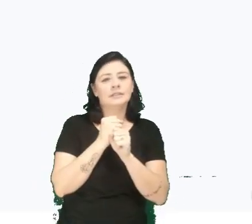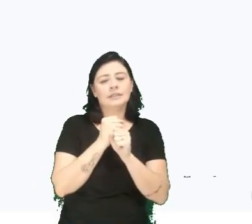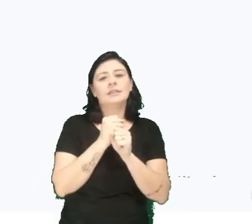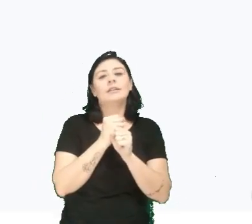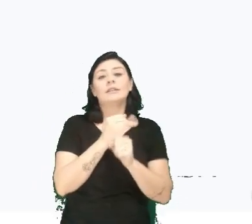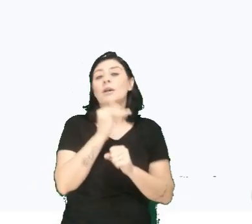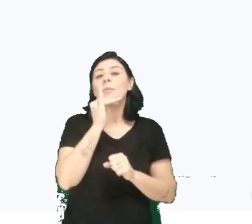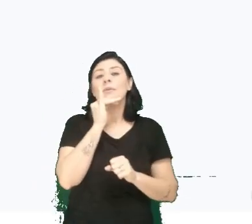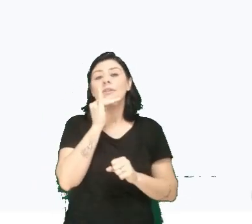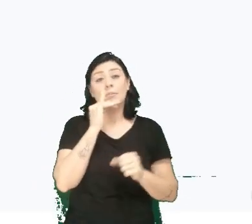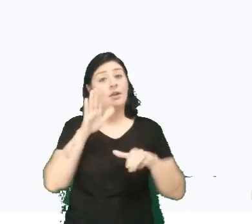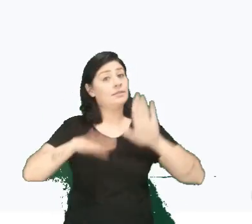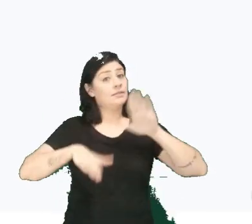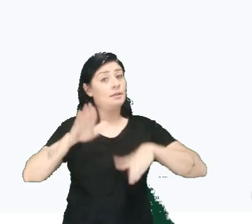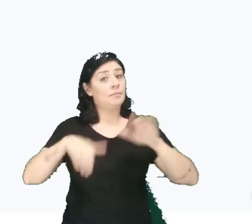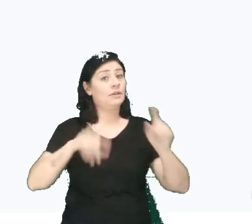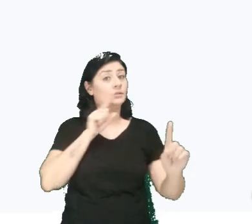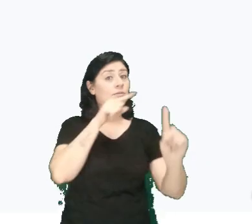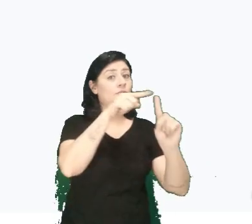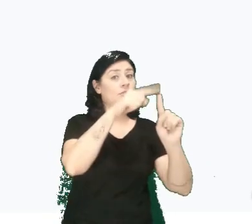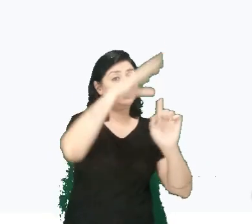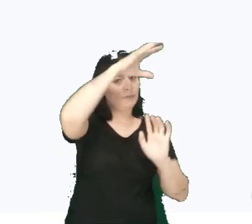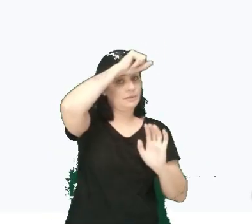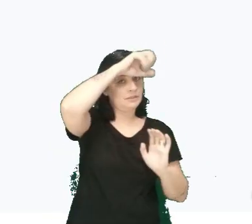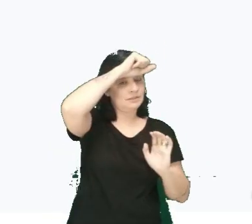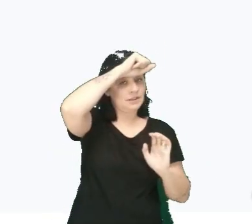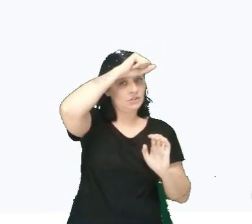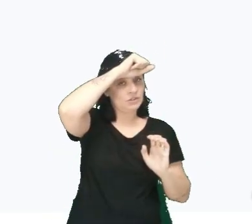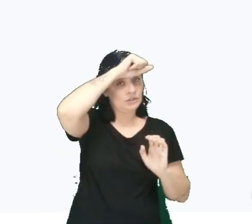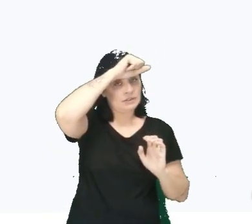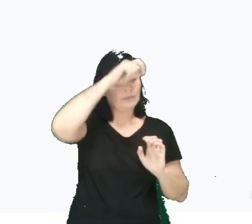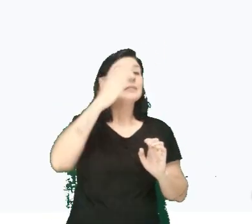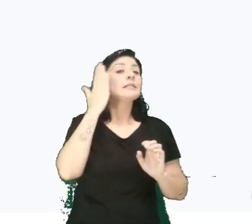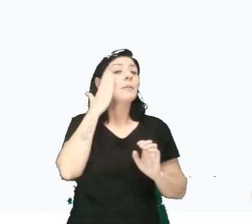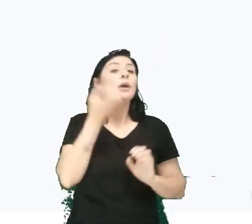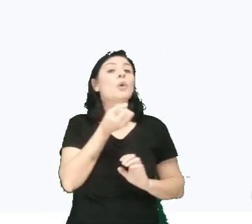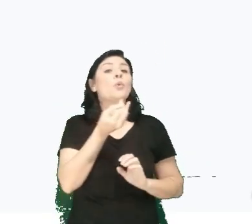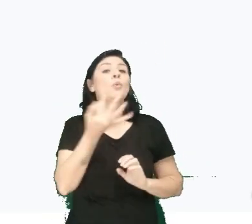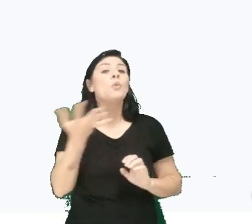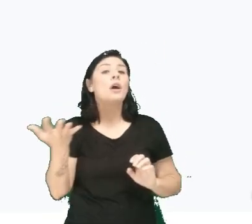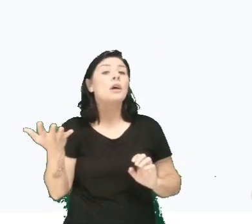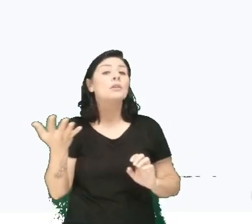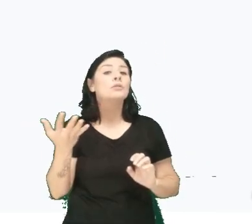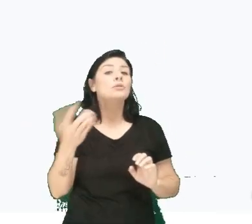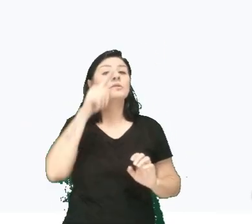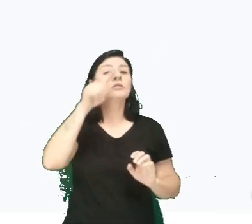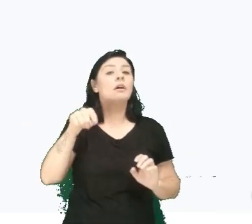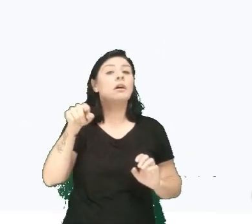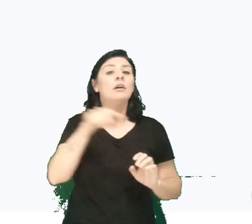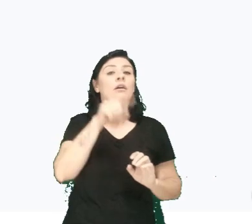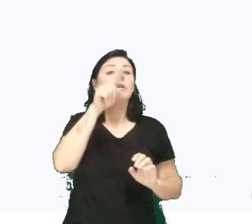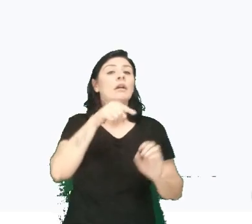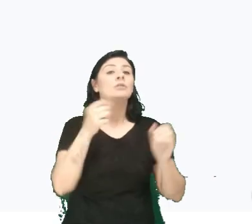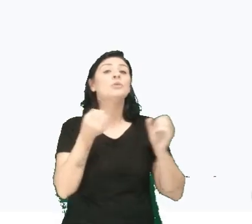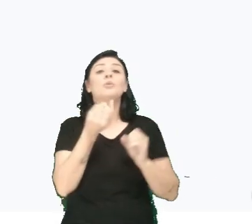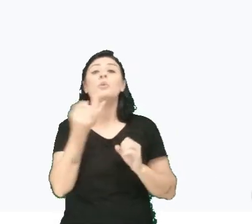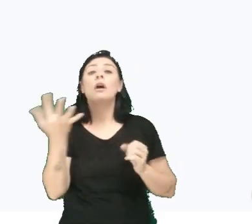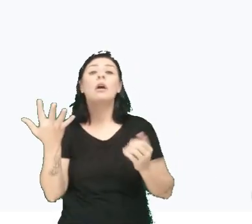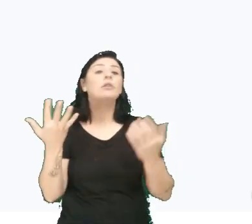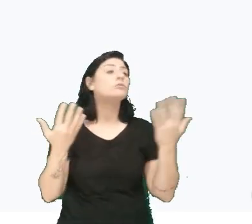lá o teu objetivo de aprendizagem de diferenciar a quantidade de lados das figuras geométricas planas, aqui o